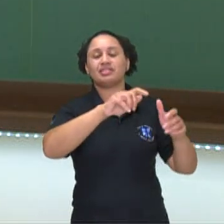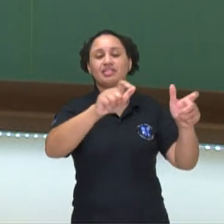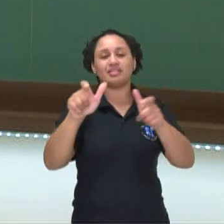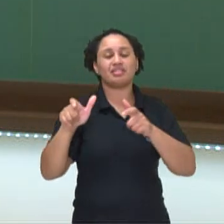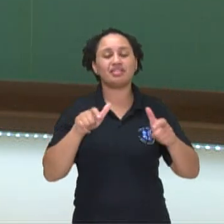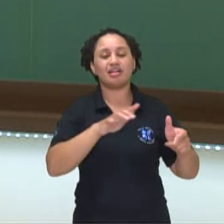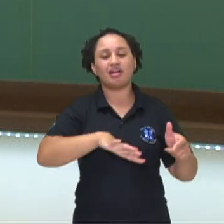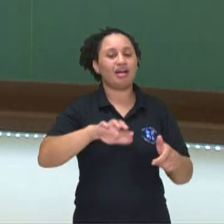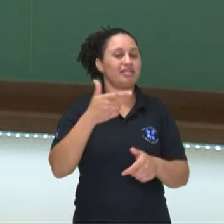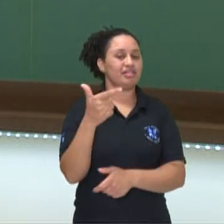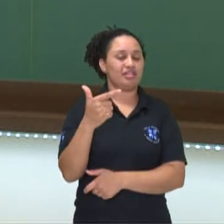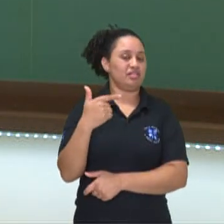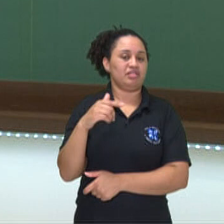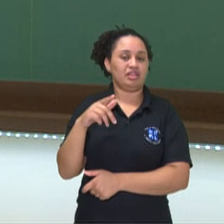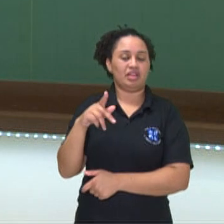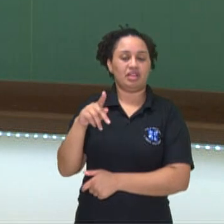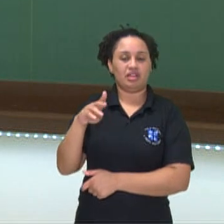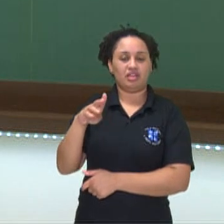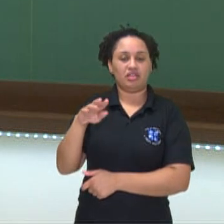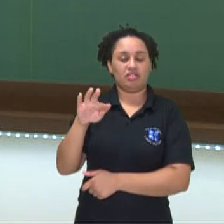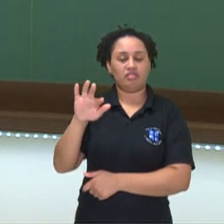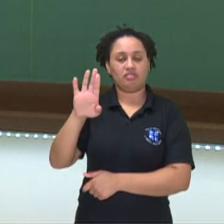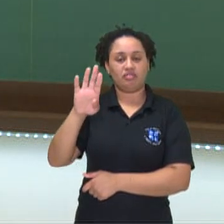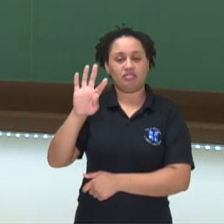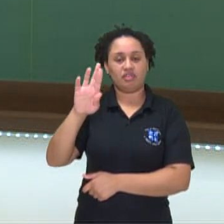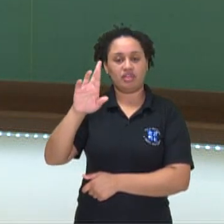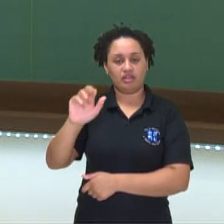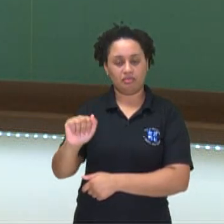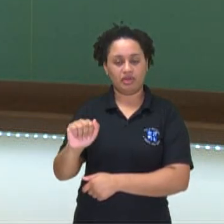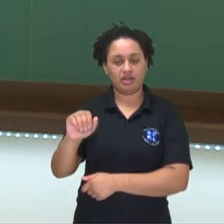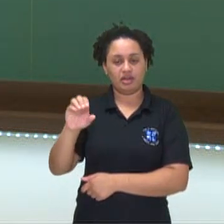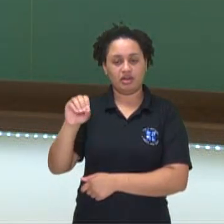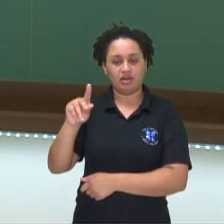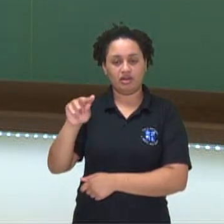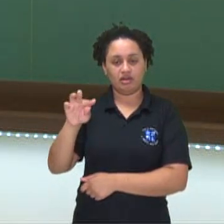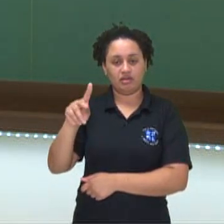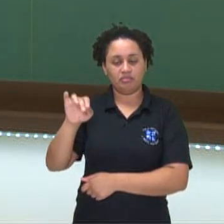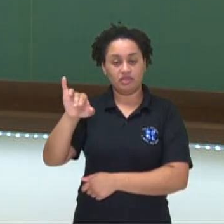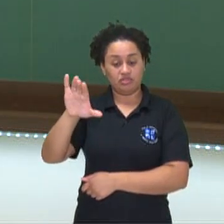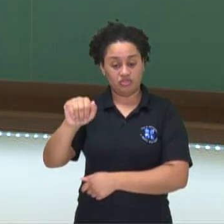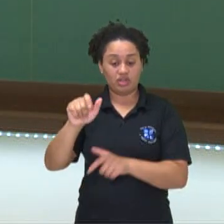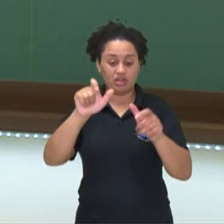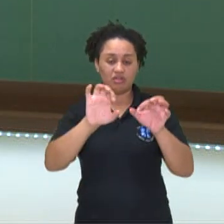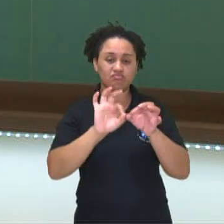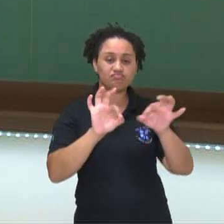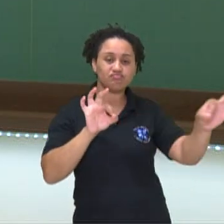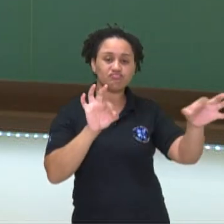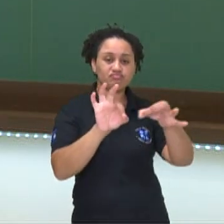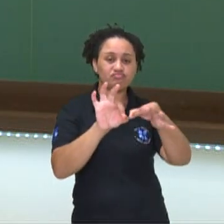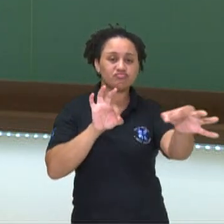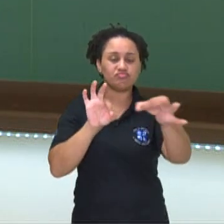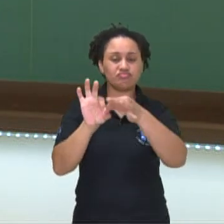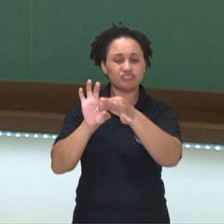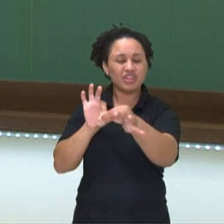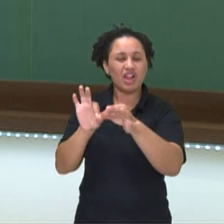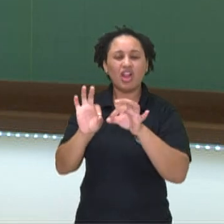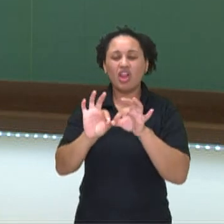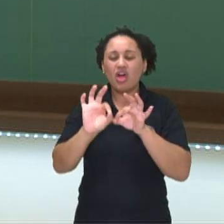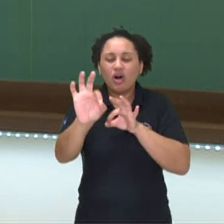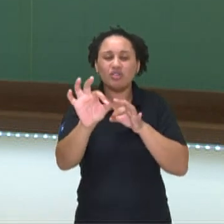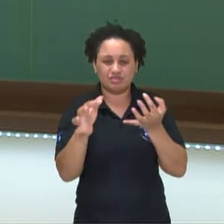pelas redes de fibra óptica, pelos cabos metalizados, os lugares mais distantes aí da superfície do nosso